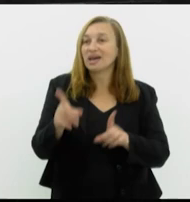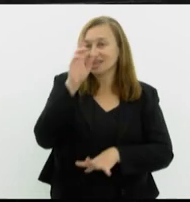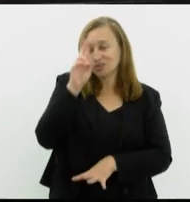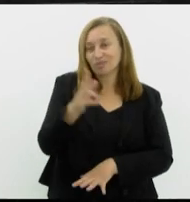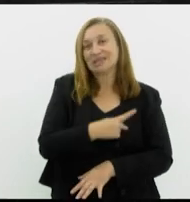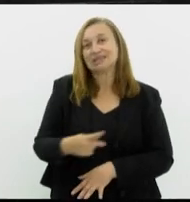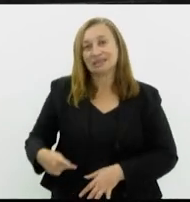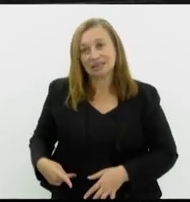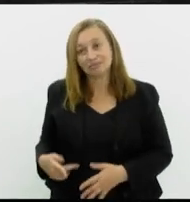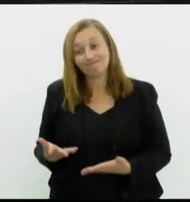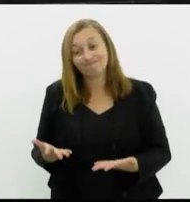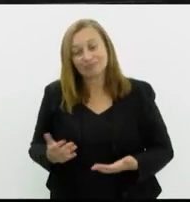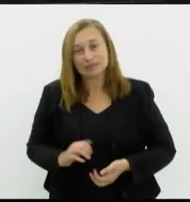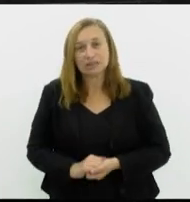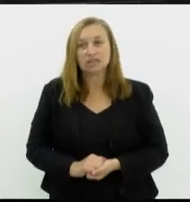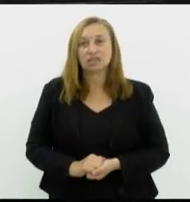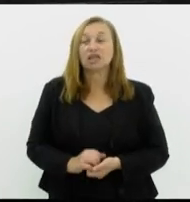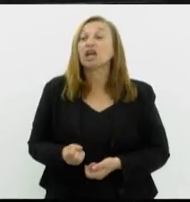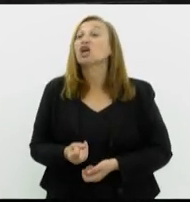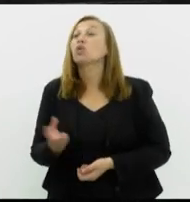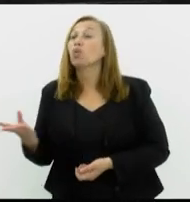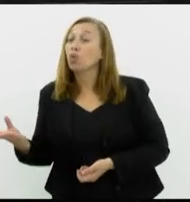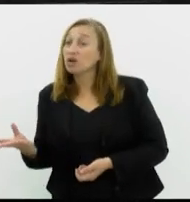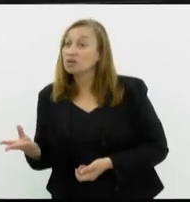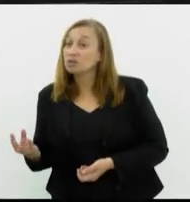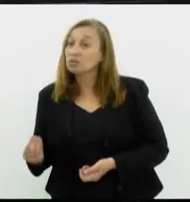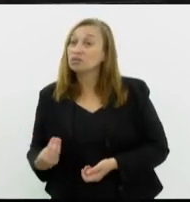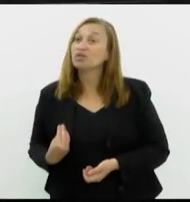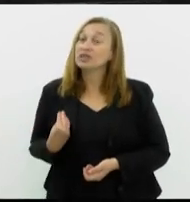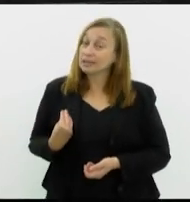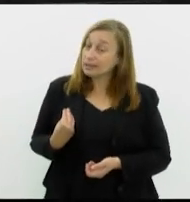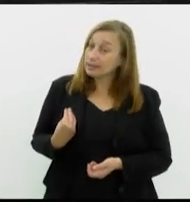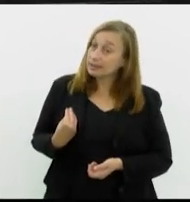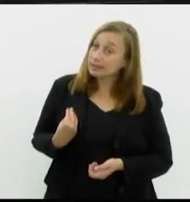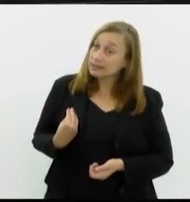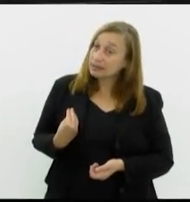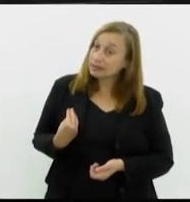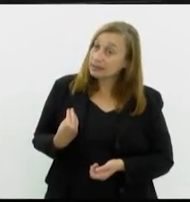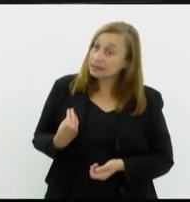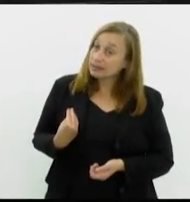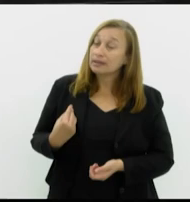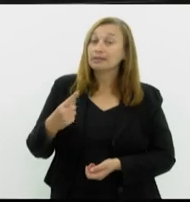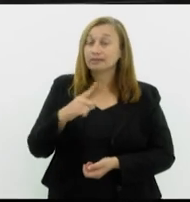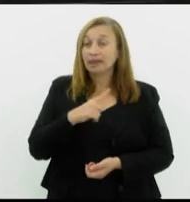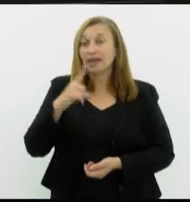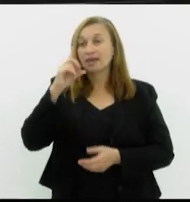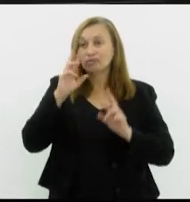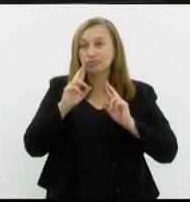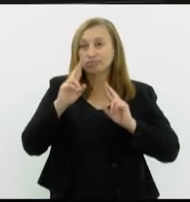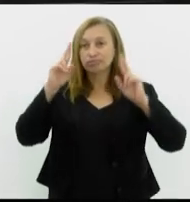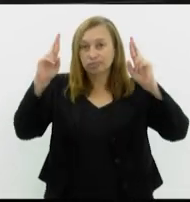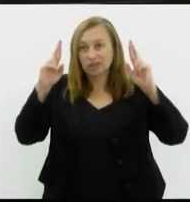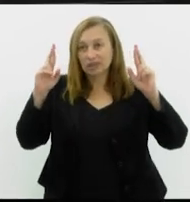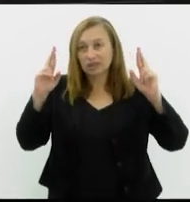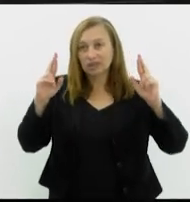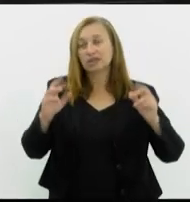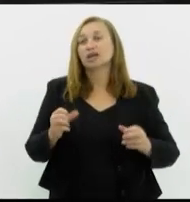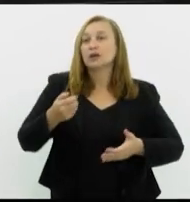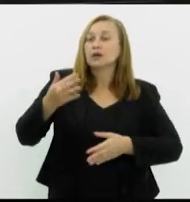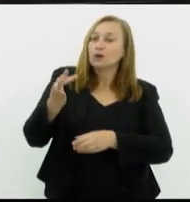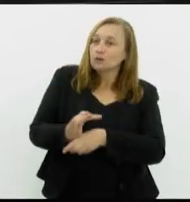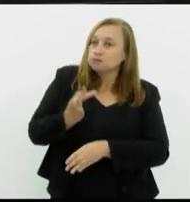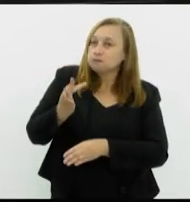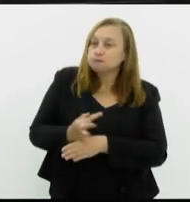presidente, enquanto a vida, há esperança.